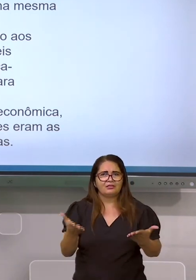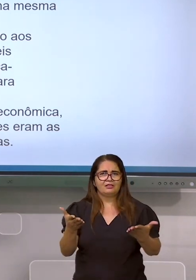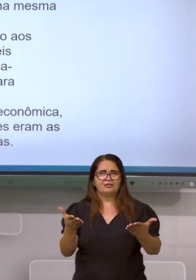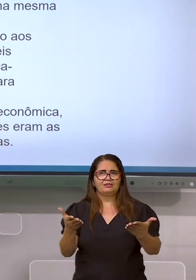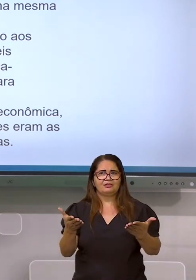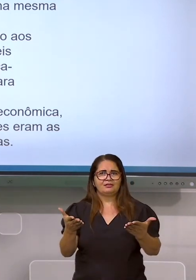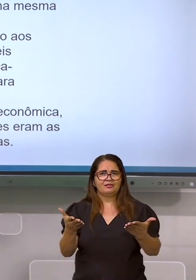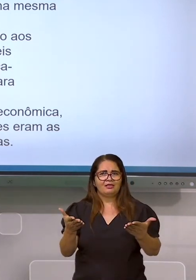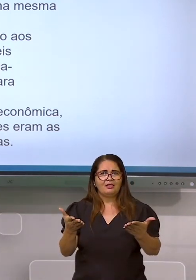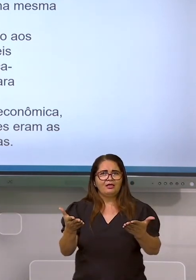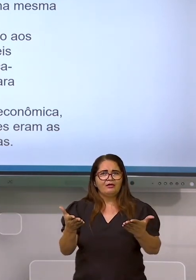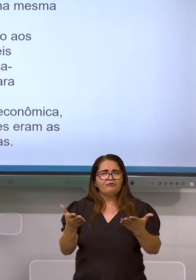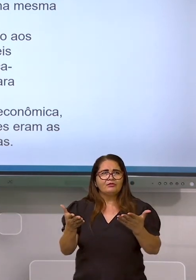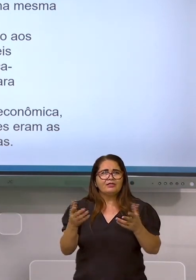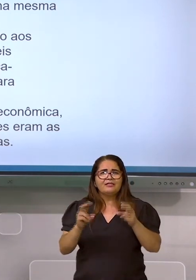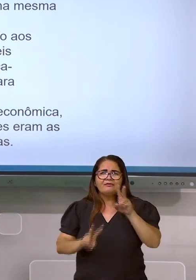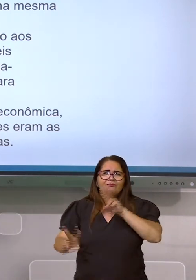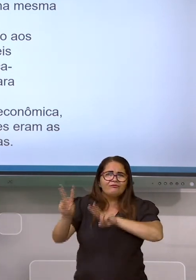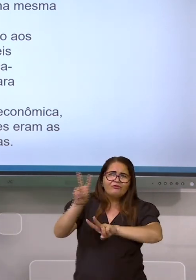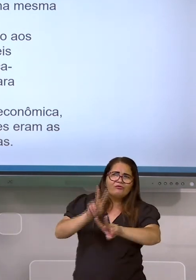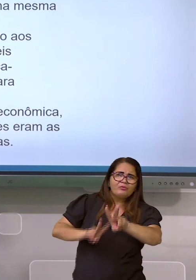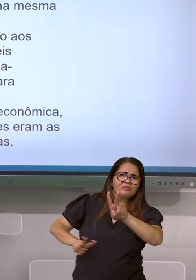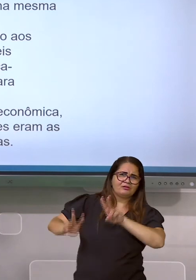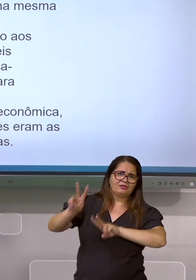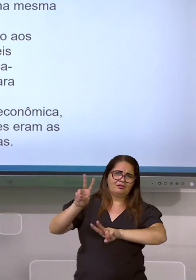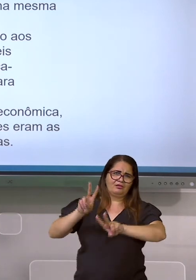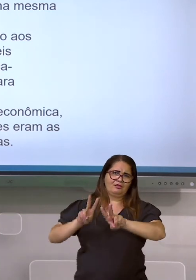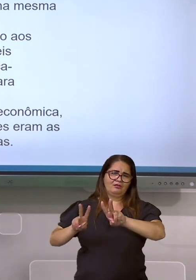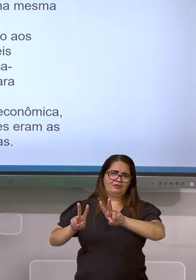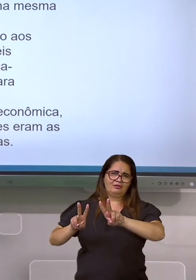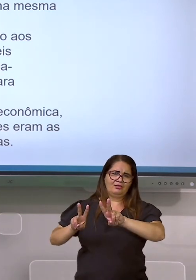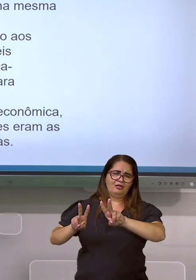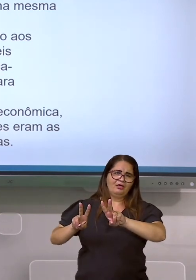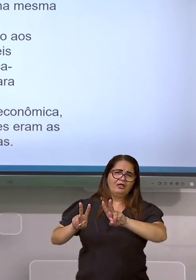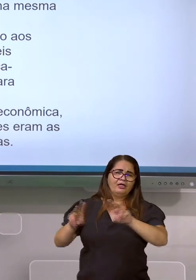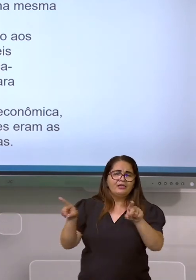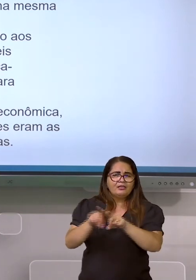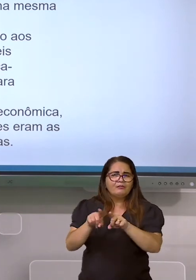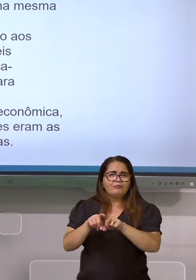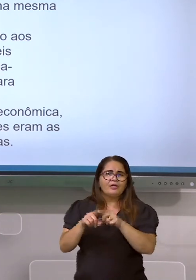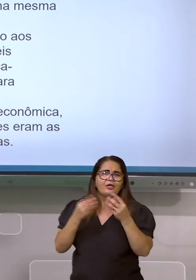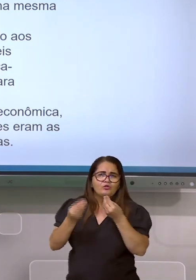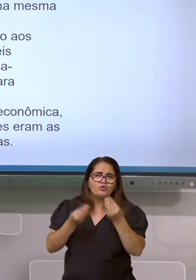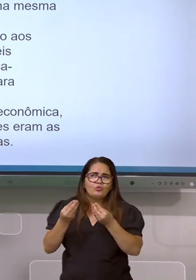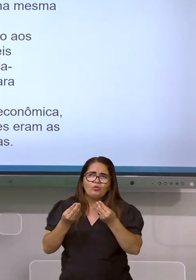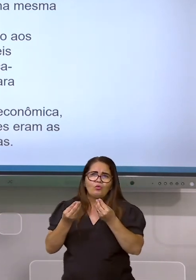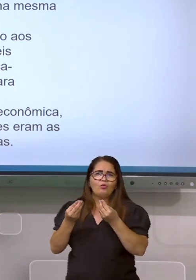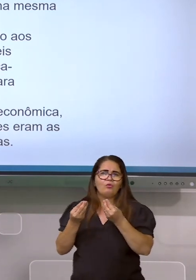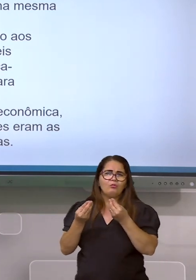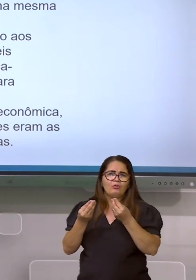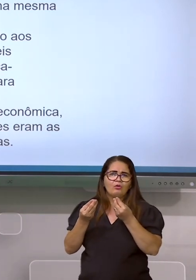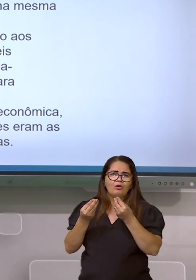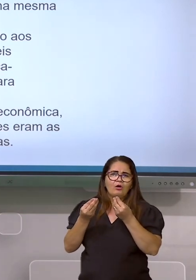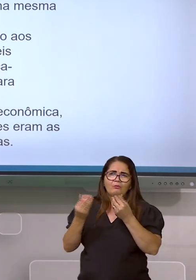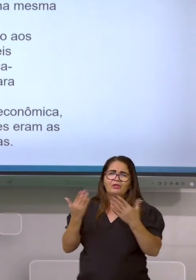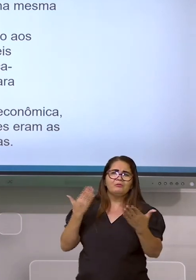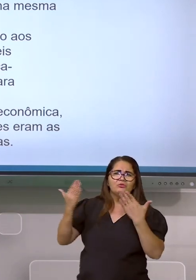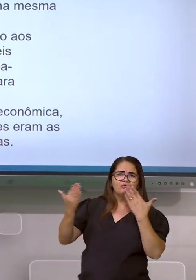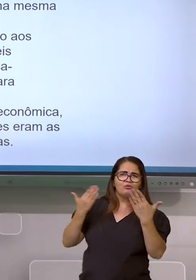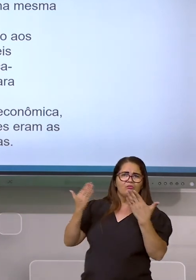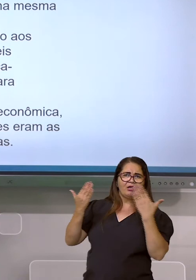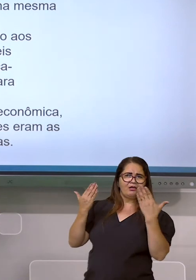porque perpassa por valores que vão além da economia, perpassam até por